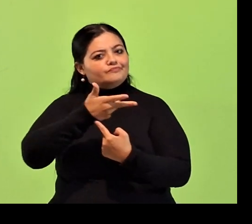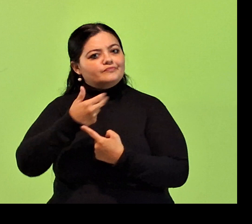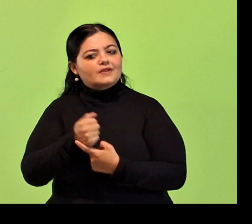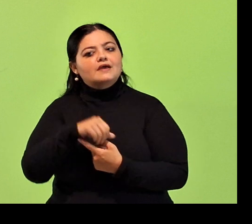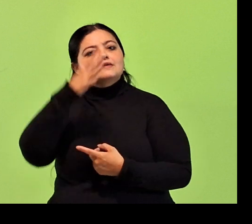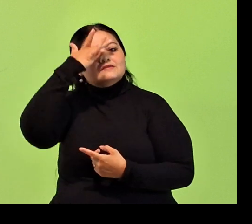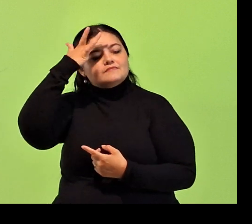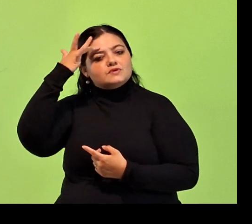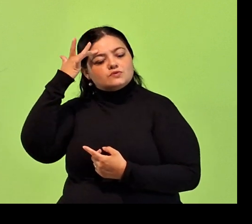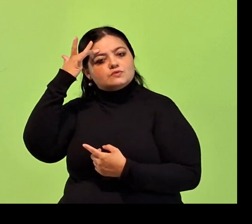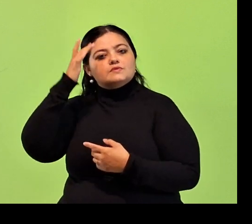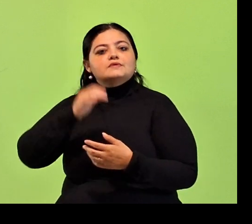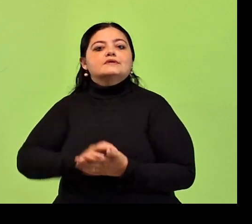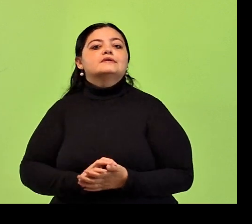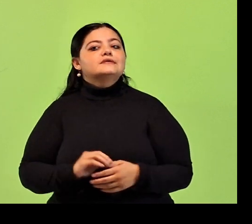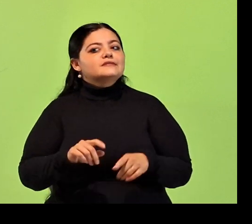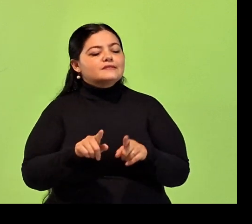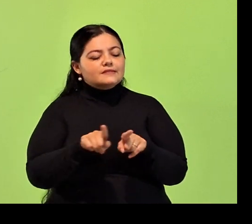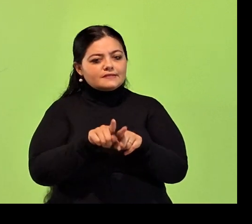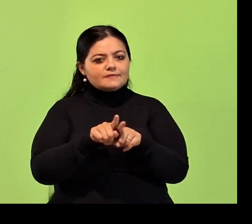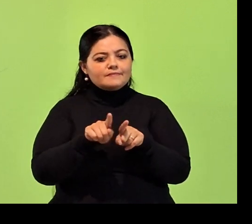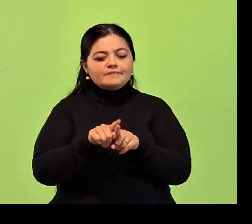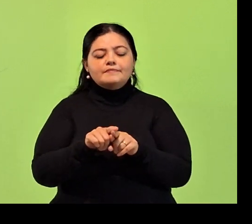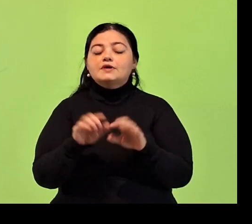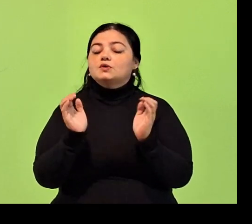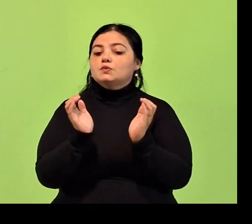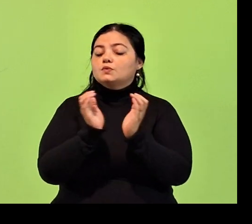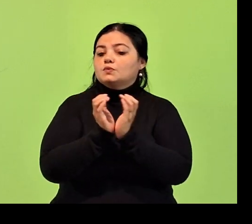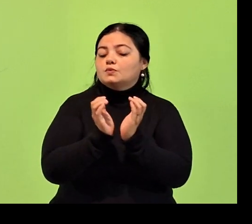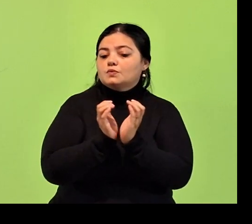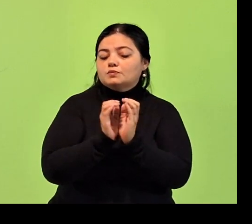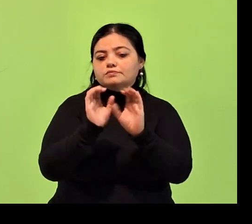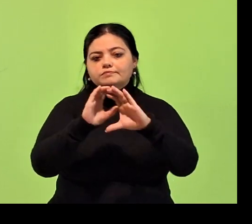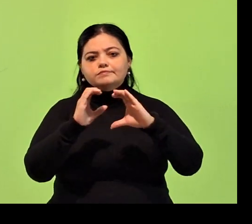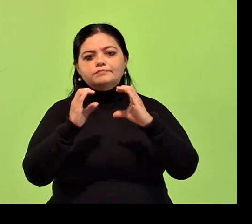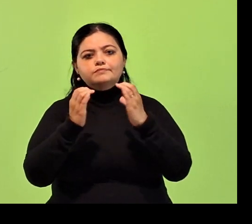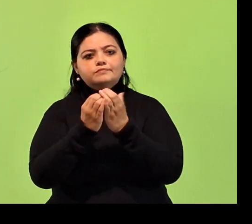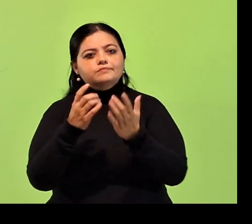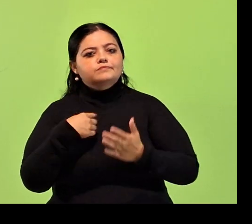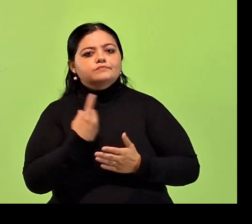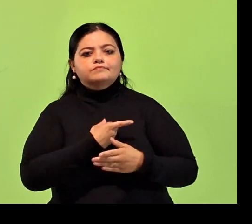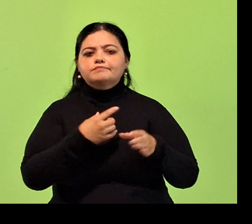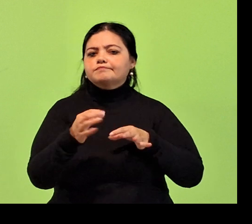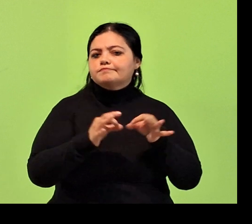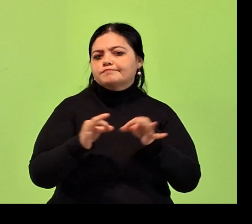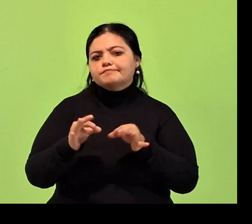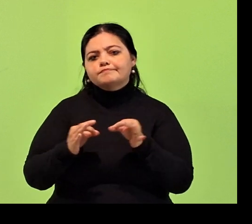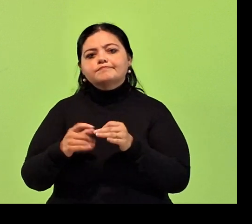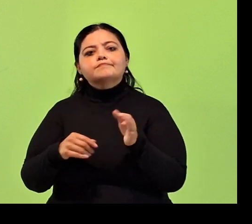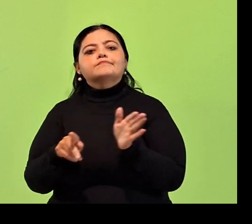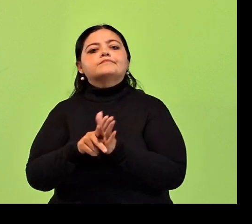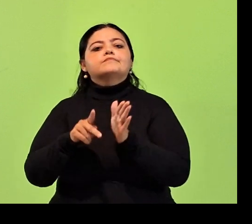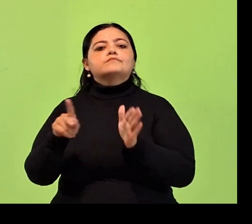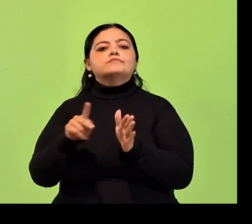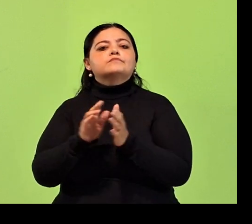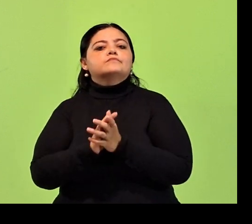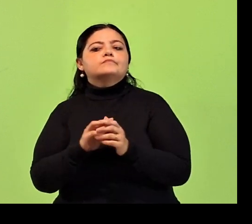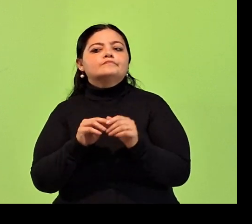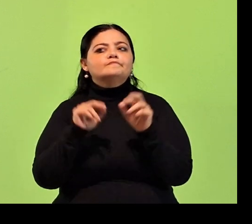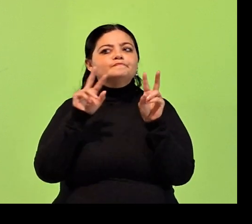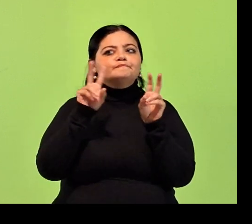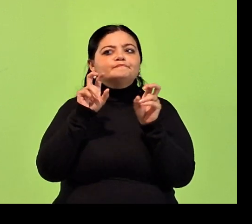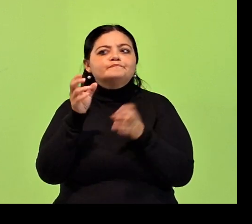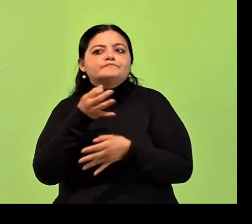por pessoas racializadas e inteiramente por membros da comunidade queer. Nós nos organizamos a partir de perspectivas e